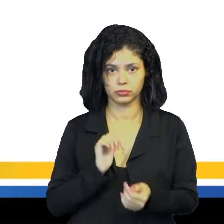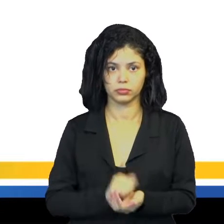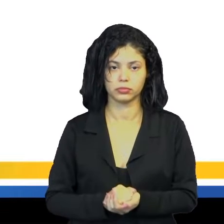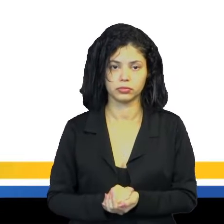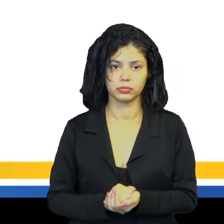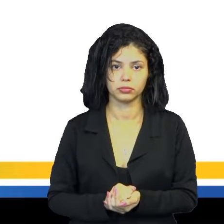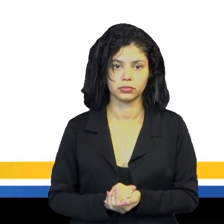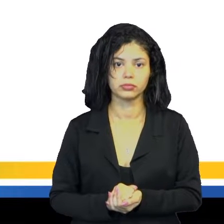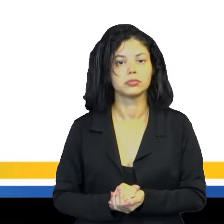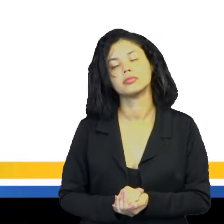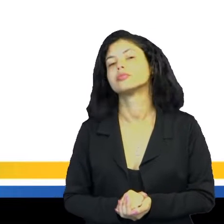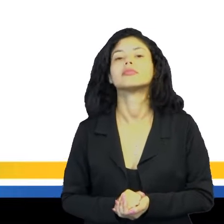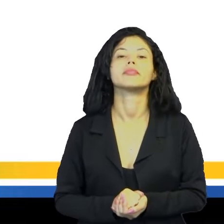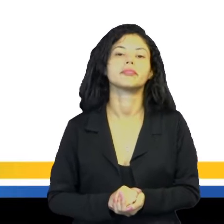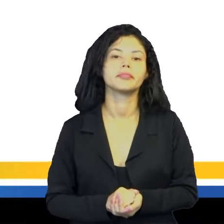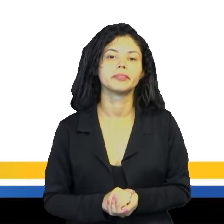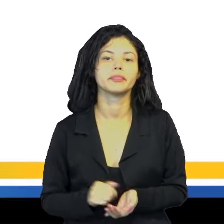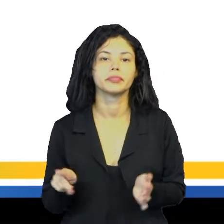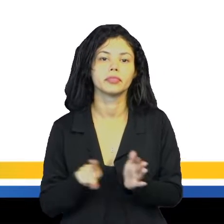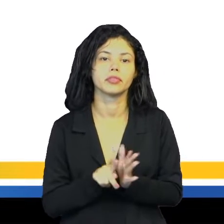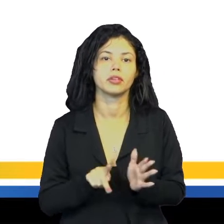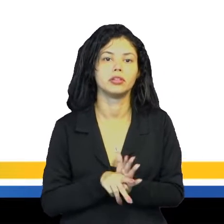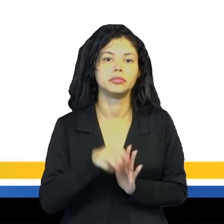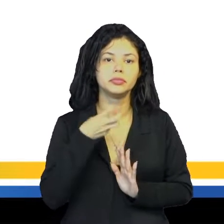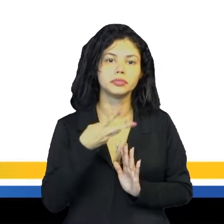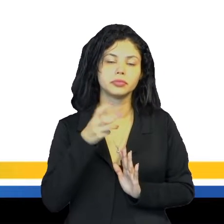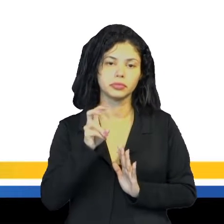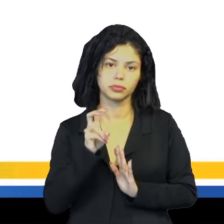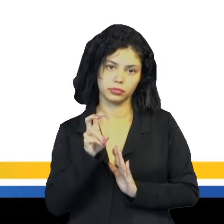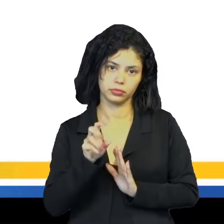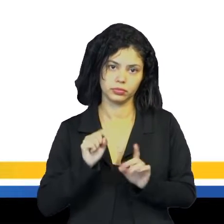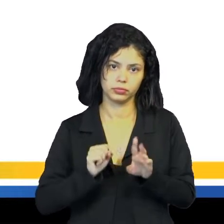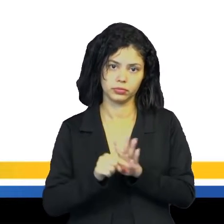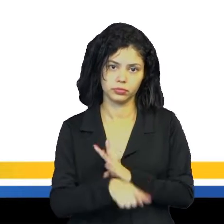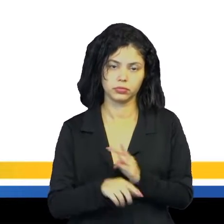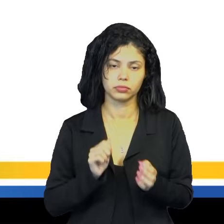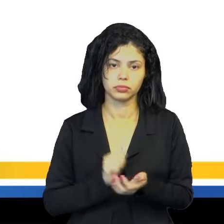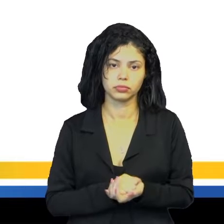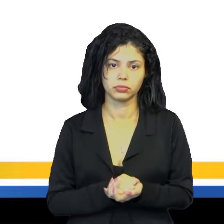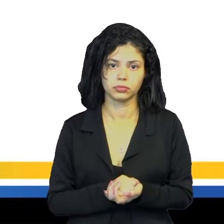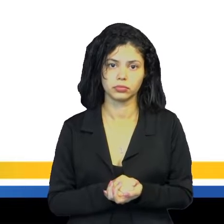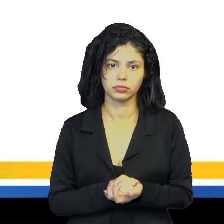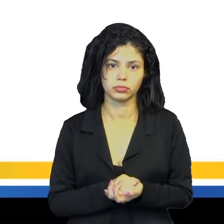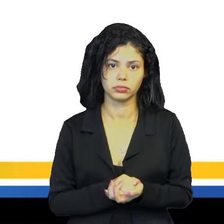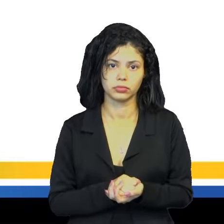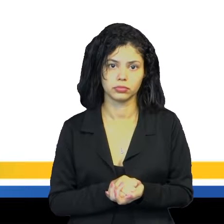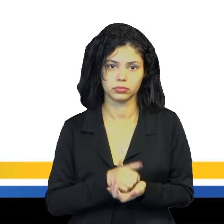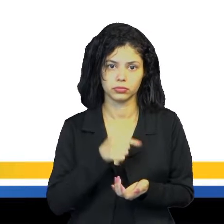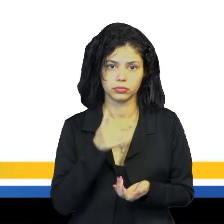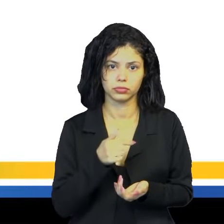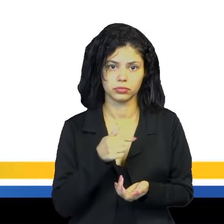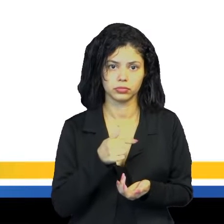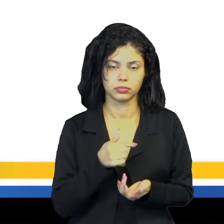a Enciclopédia, que era composta por esses 35 volumes,